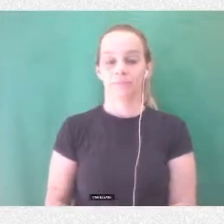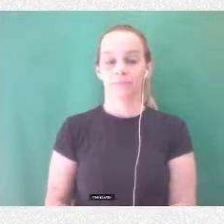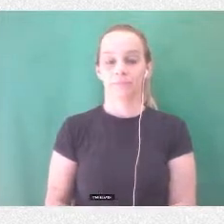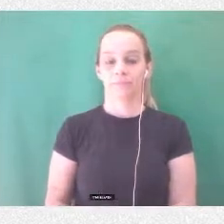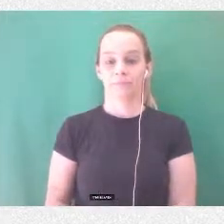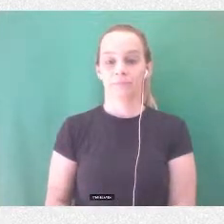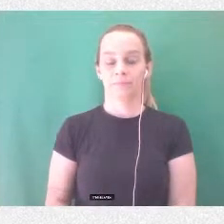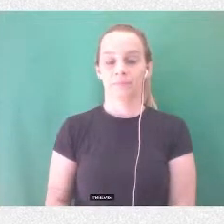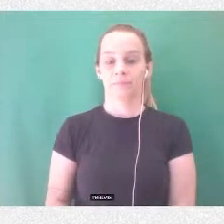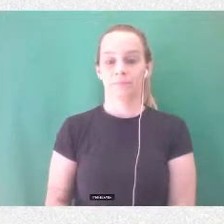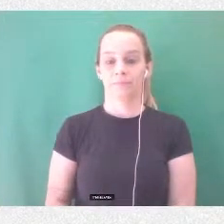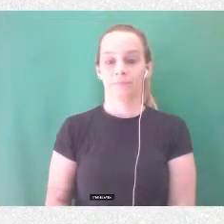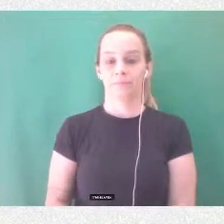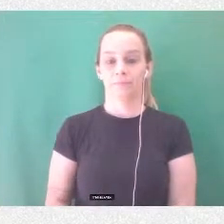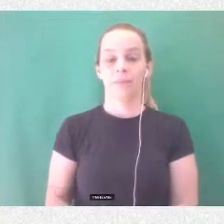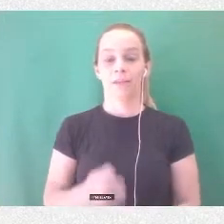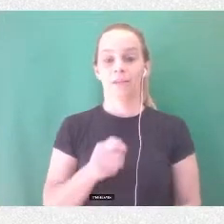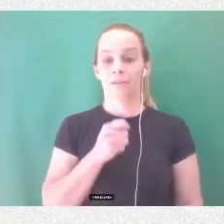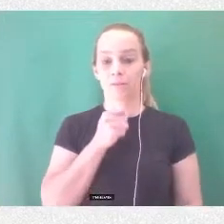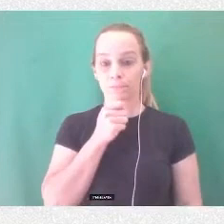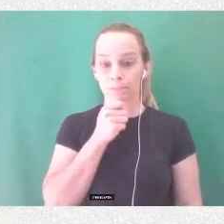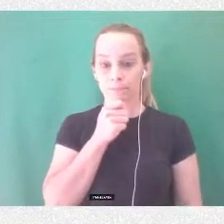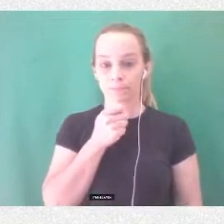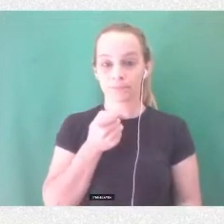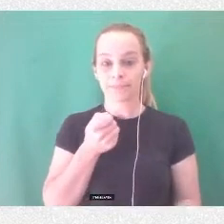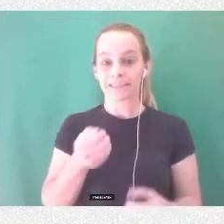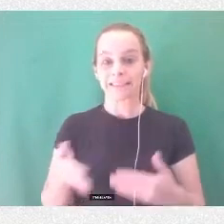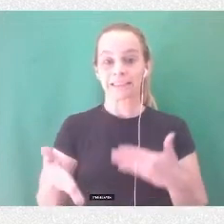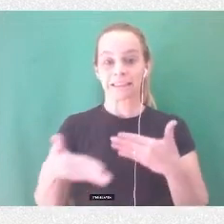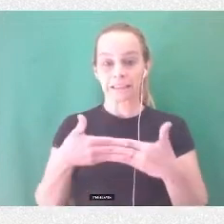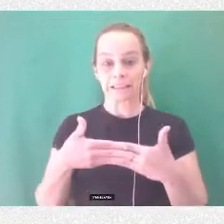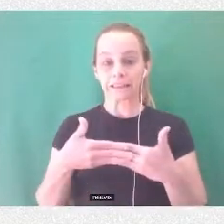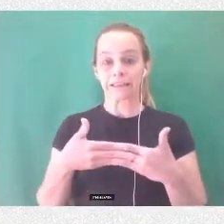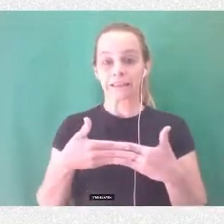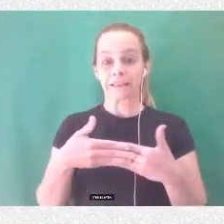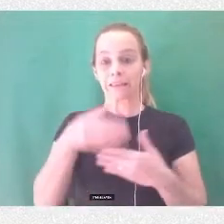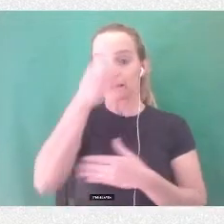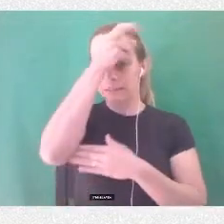O seu microfone permanece desligado, prefeito?